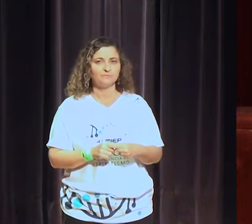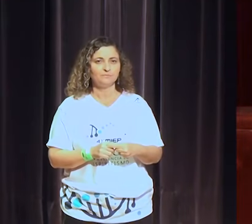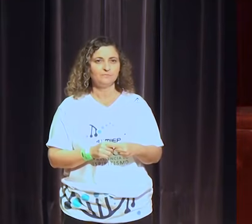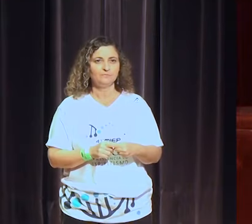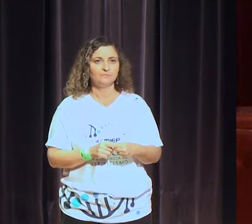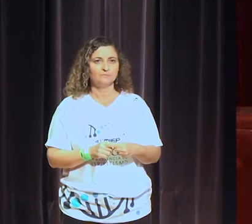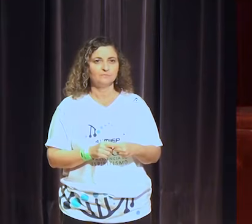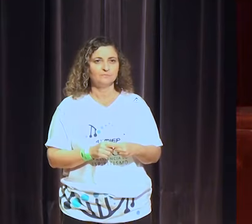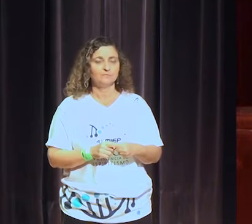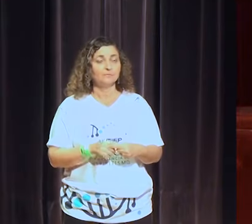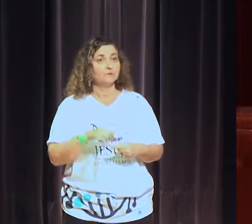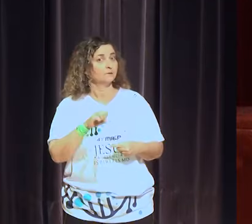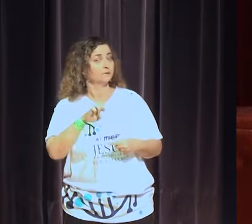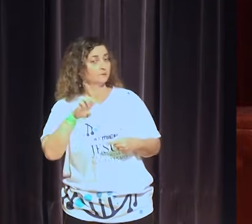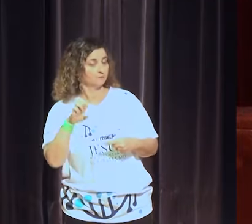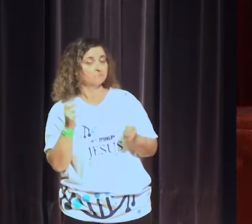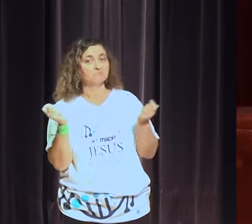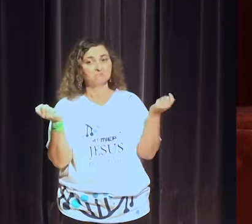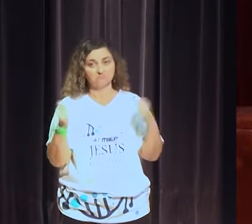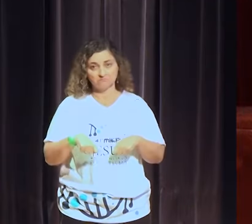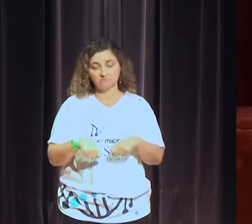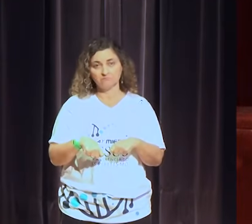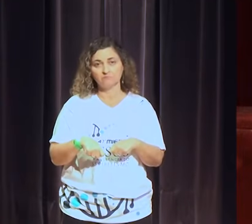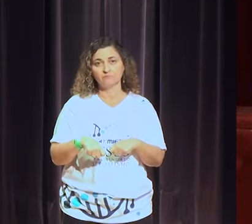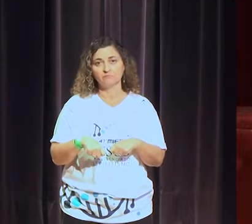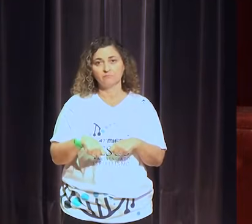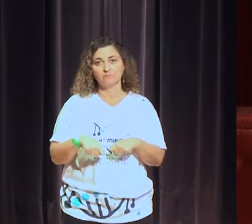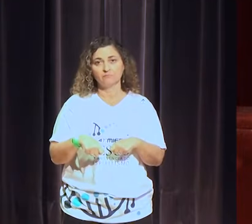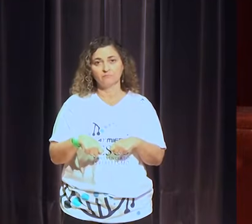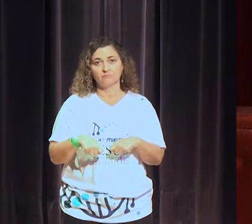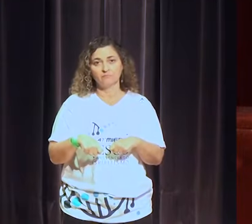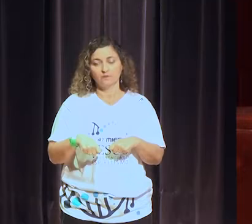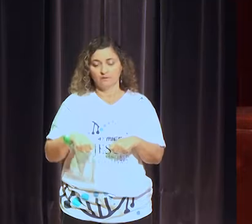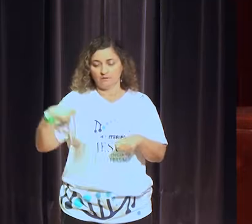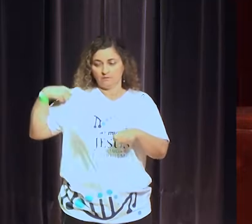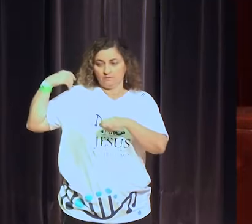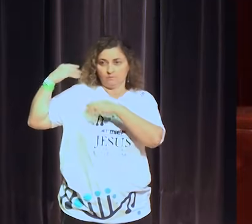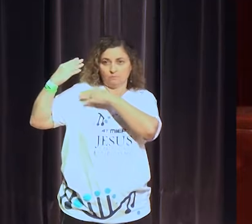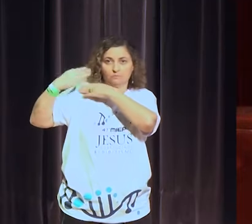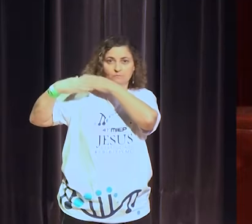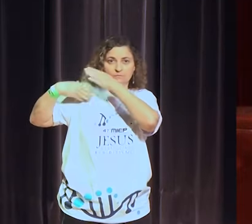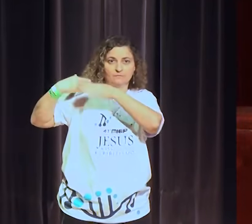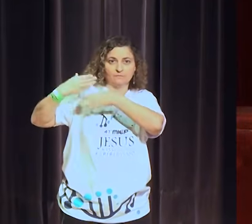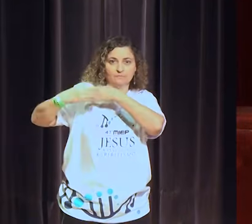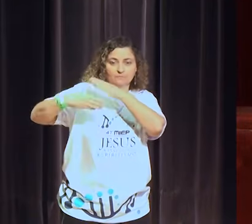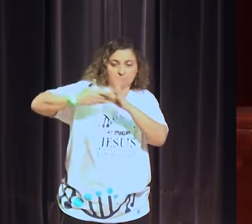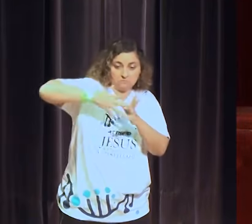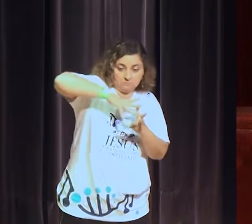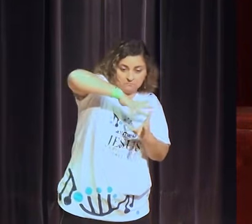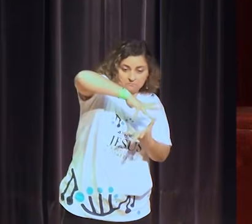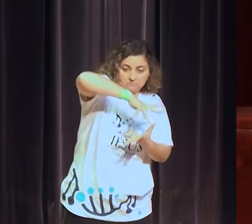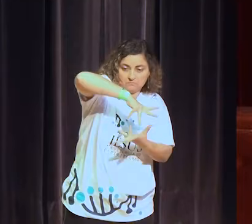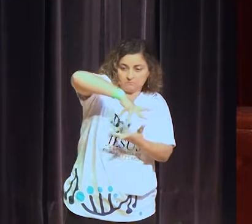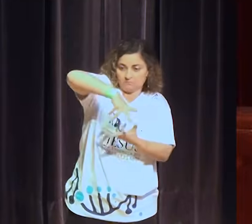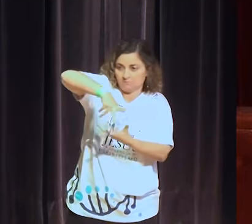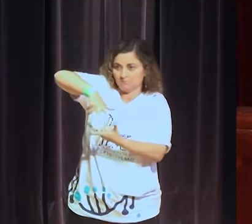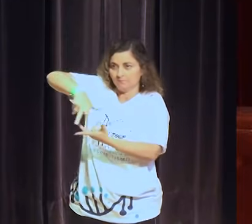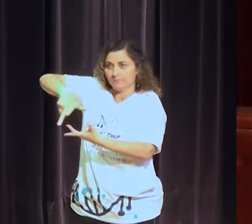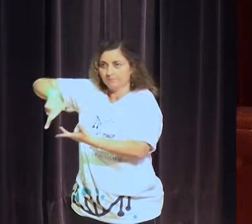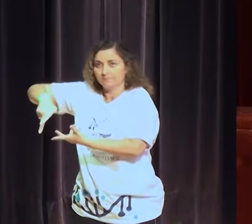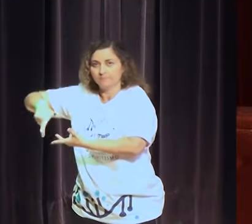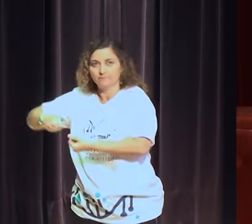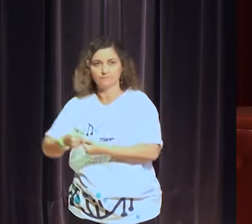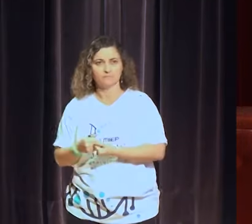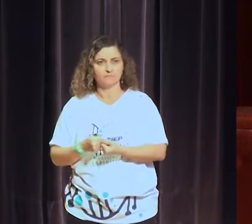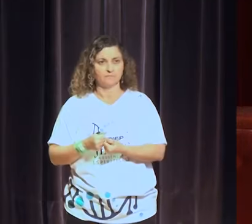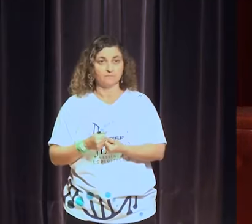Se fosse possível, ao longo da evolução de um planeta, então aqui eu gostaria de te pedir